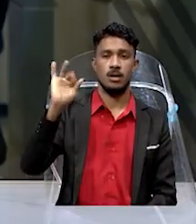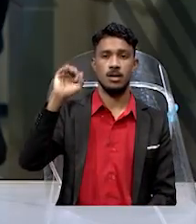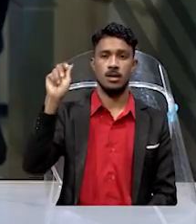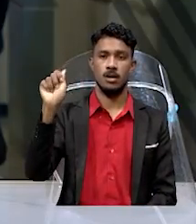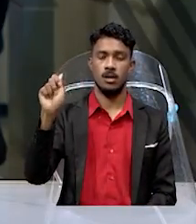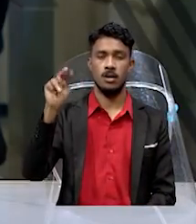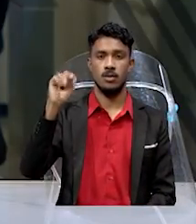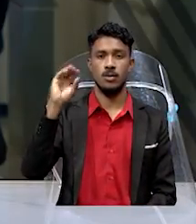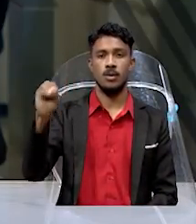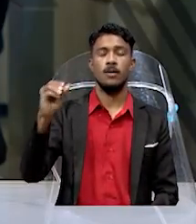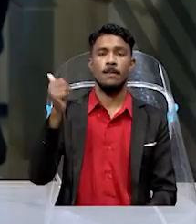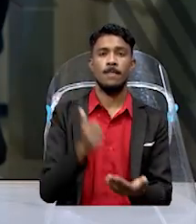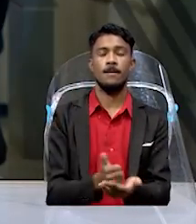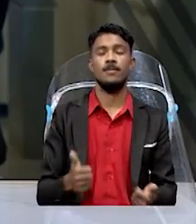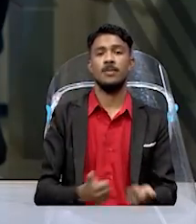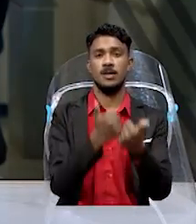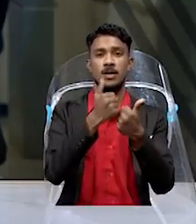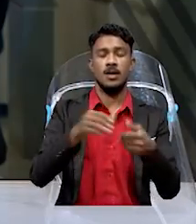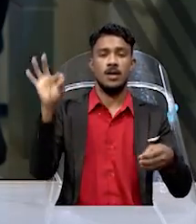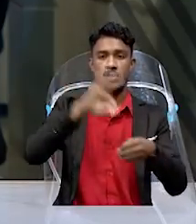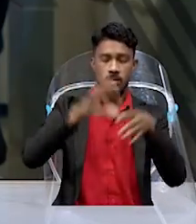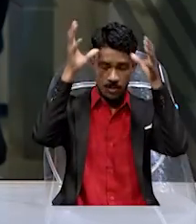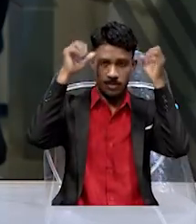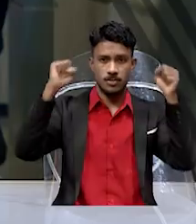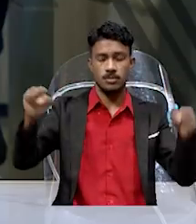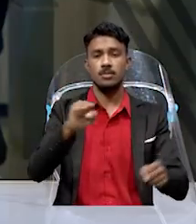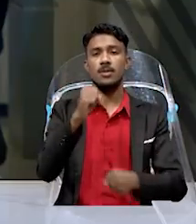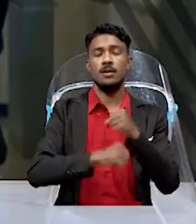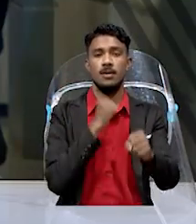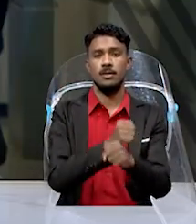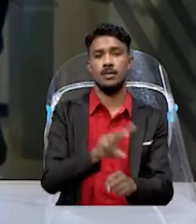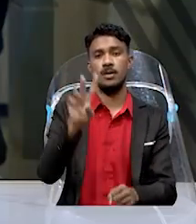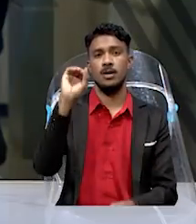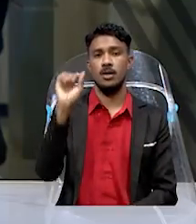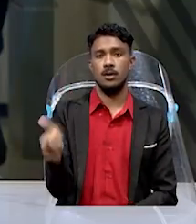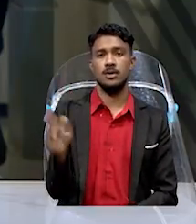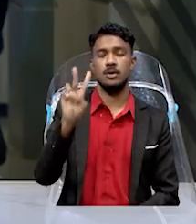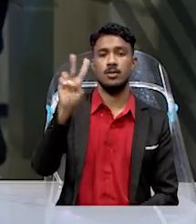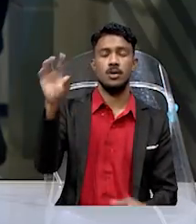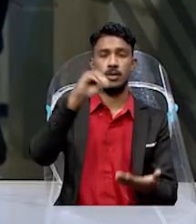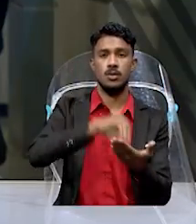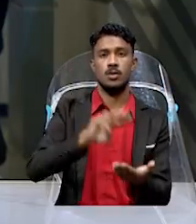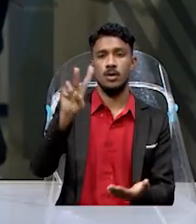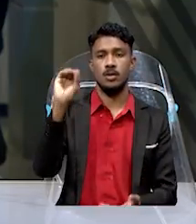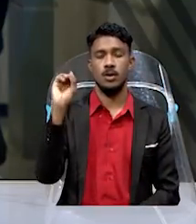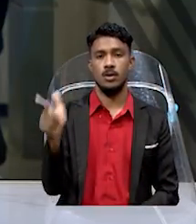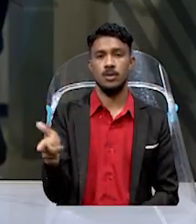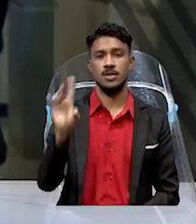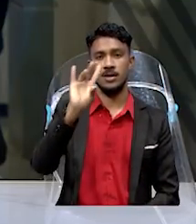ato compete e a eleição presidencial período tina Rio Rua Ronolo Racing Rua to Rio Rua Ronolo Racing Heto.